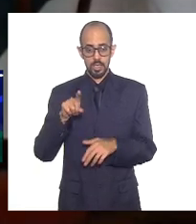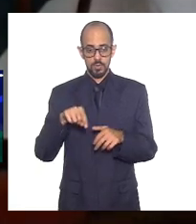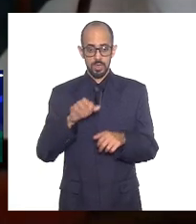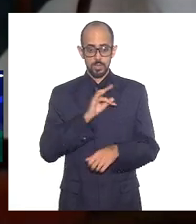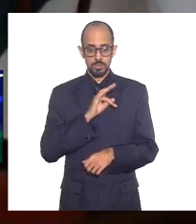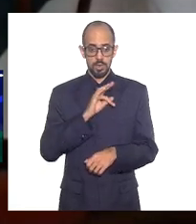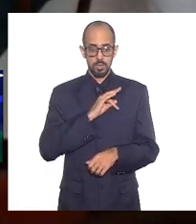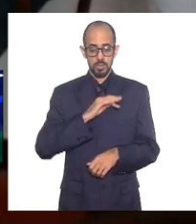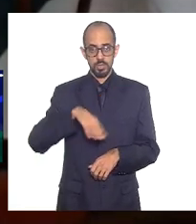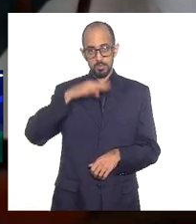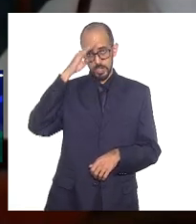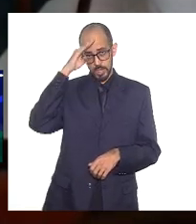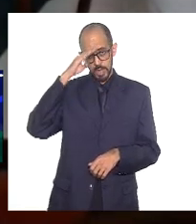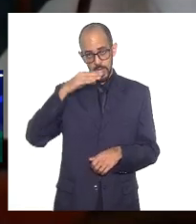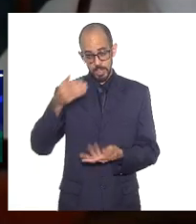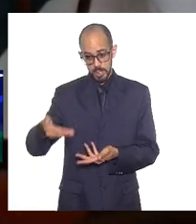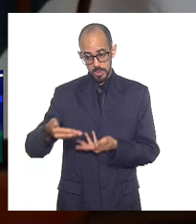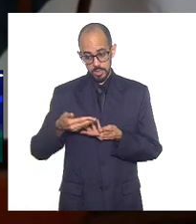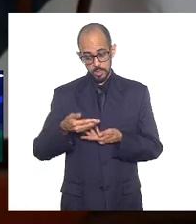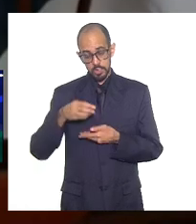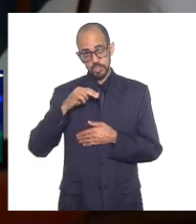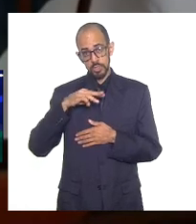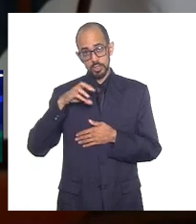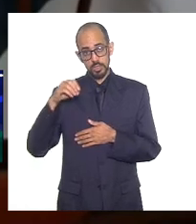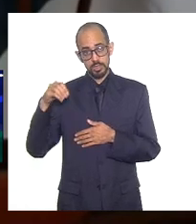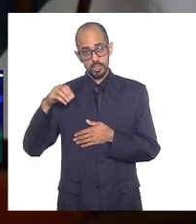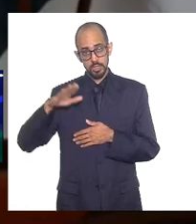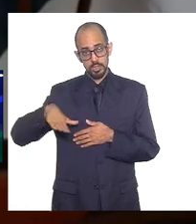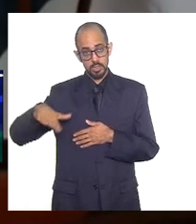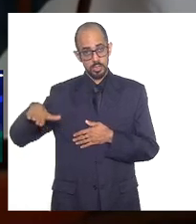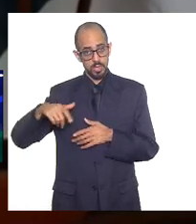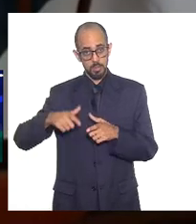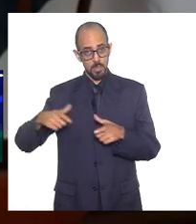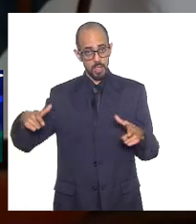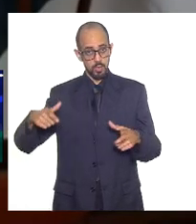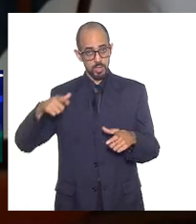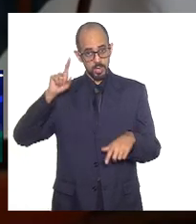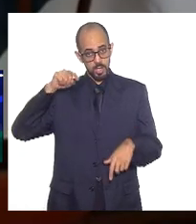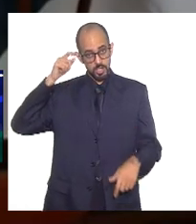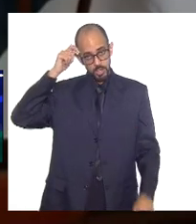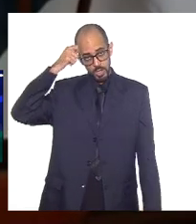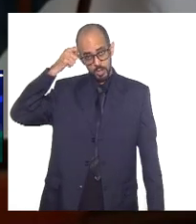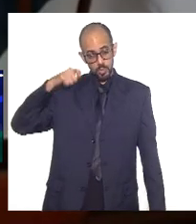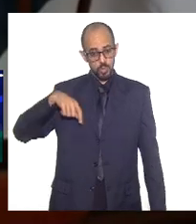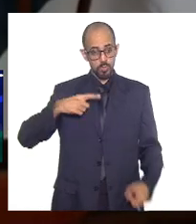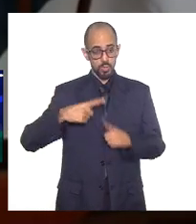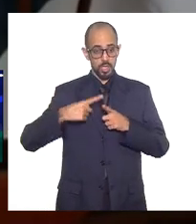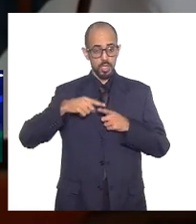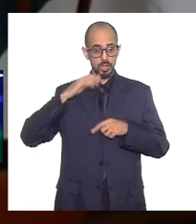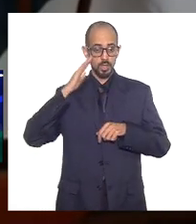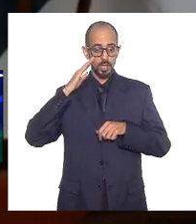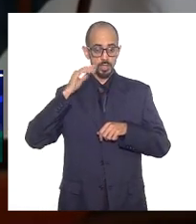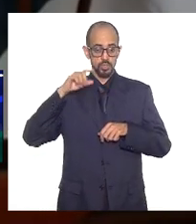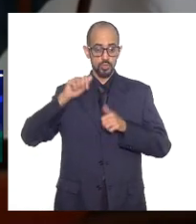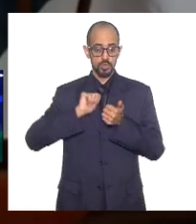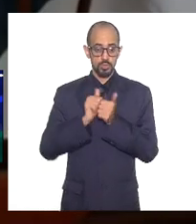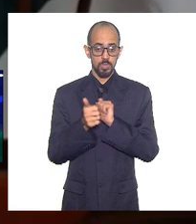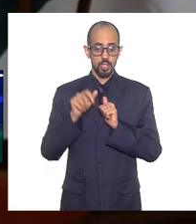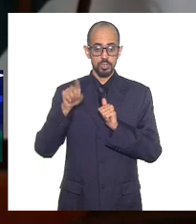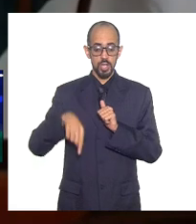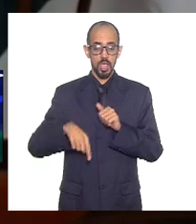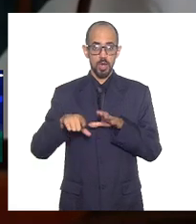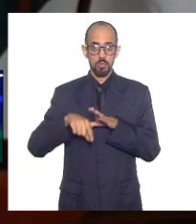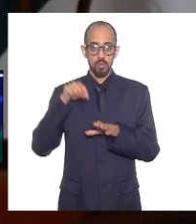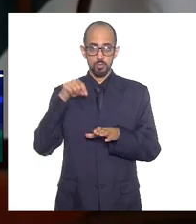atendem 300 crianças, a maioria negras, que entendem que o esporte é uma das opções